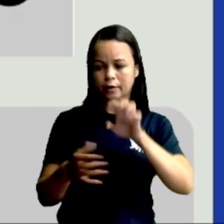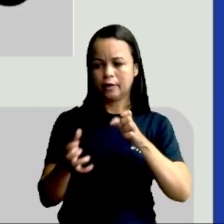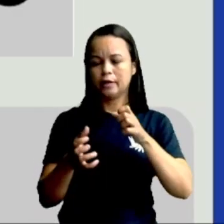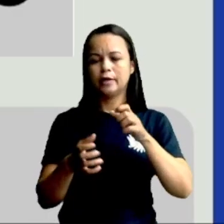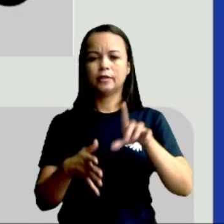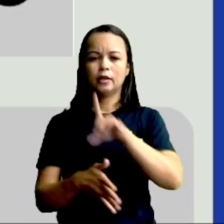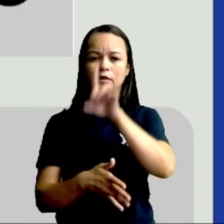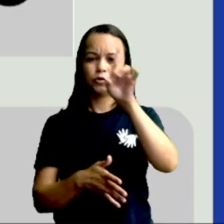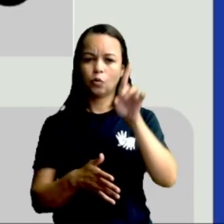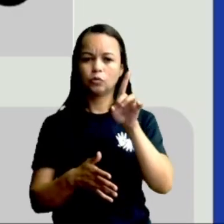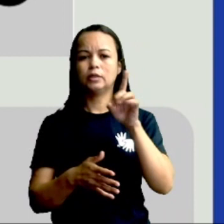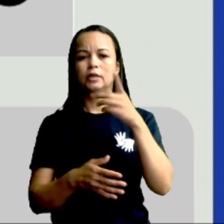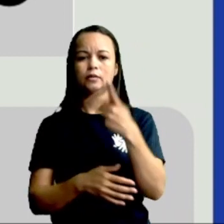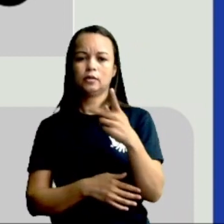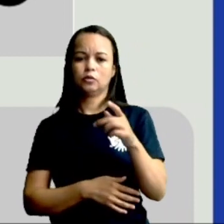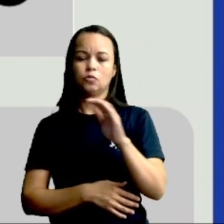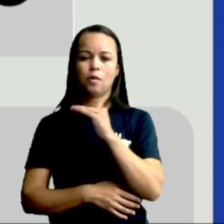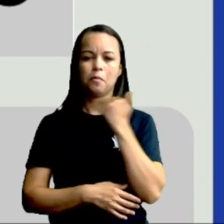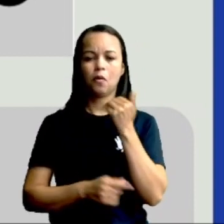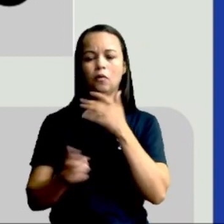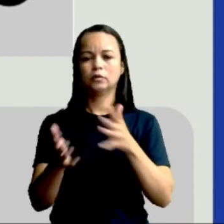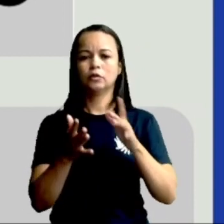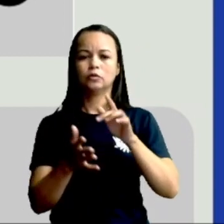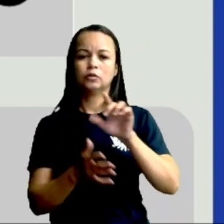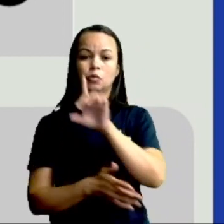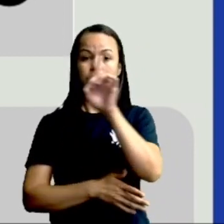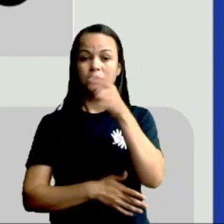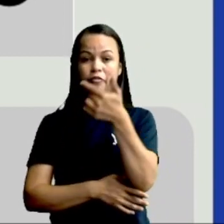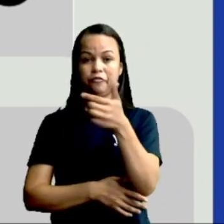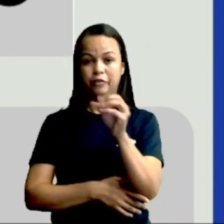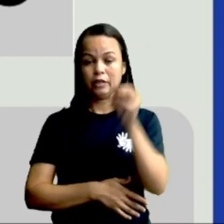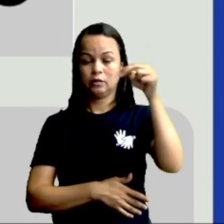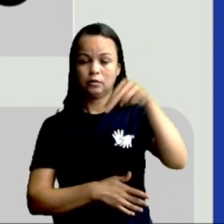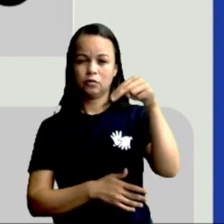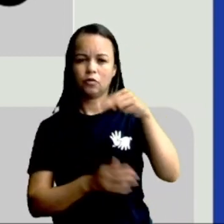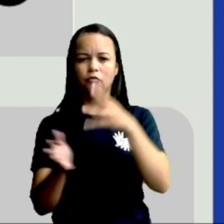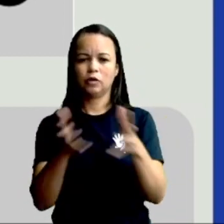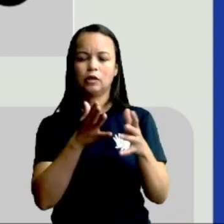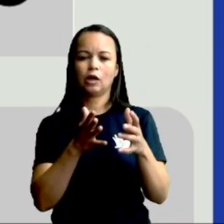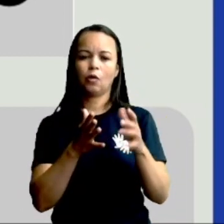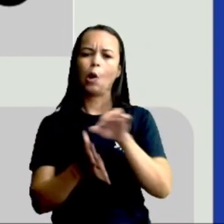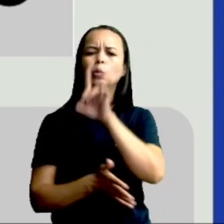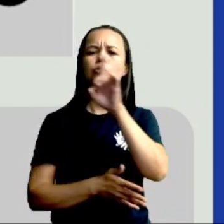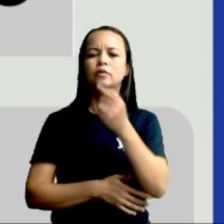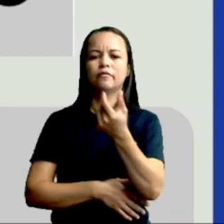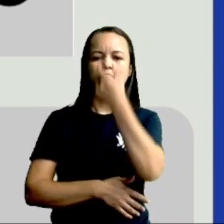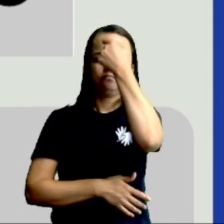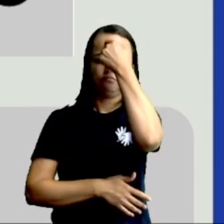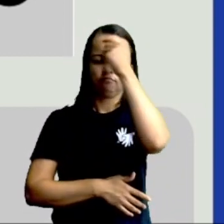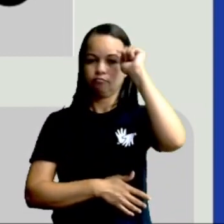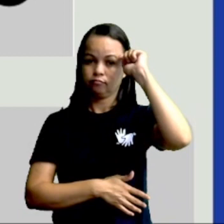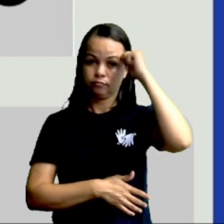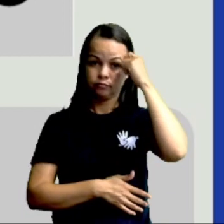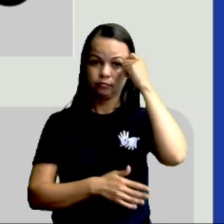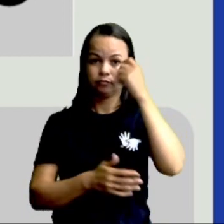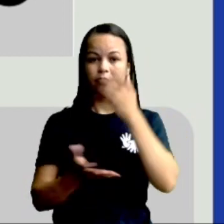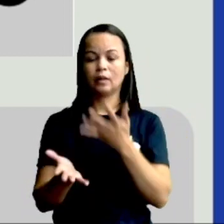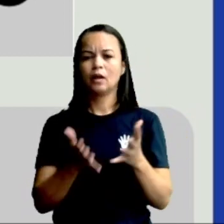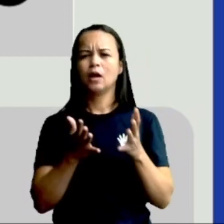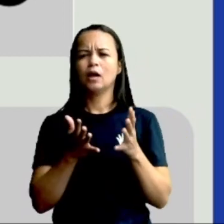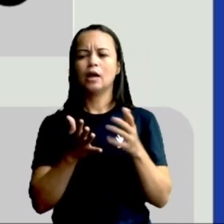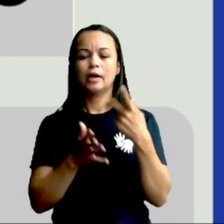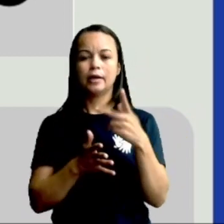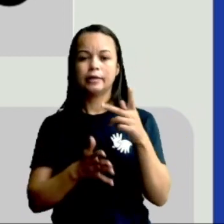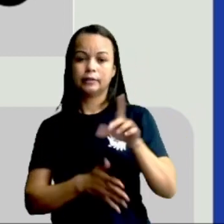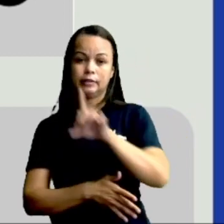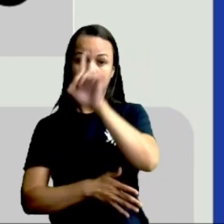da sua morte, que foi 20 de novembro, como o Dia da Consciência Negra. E essa data foi